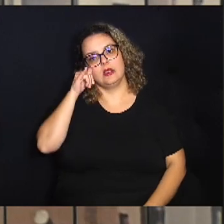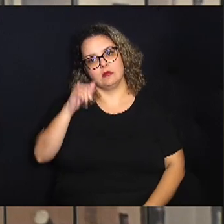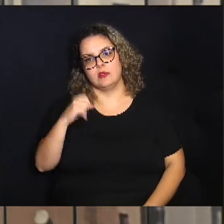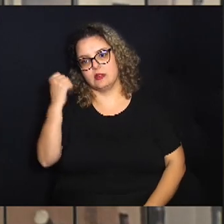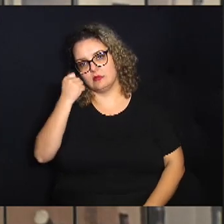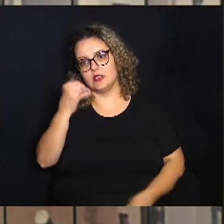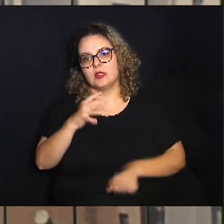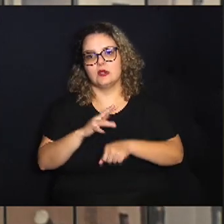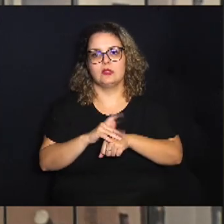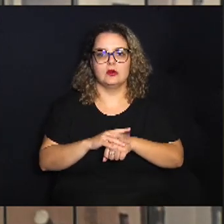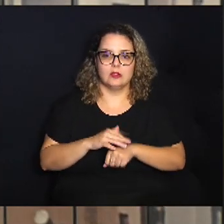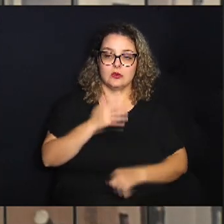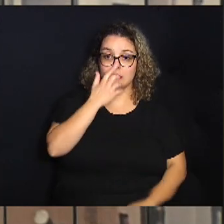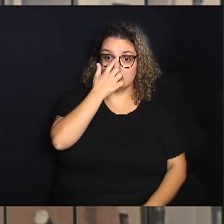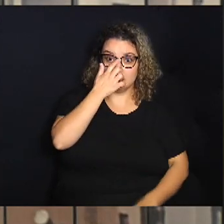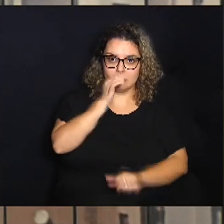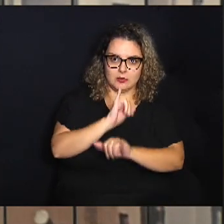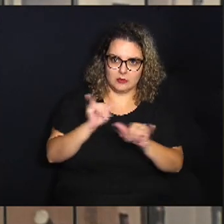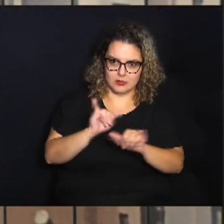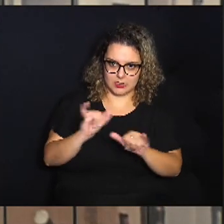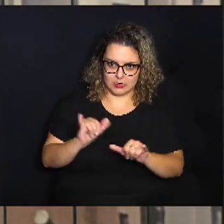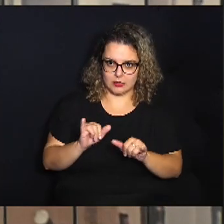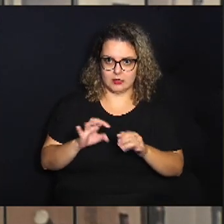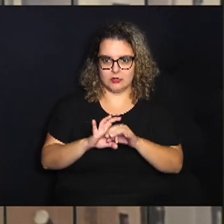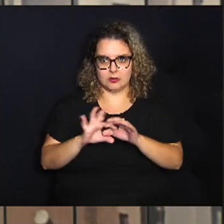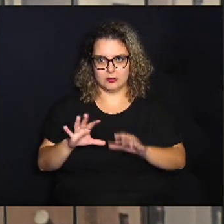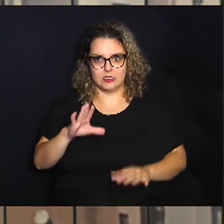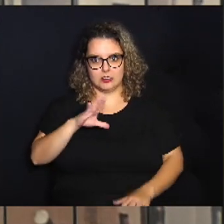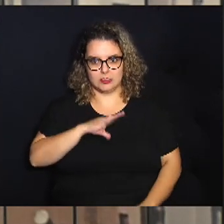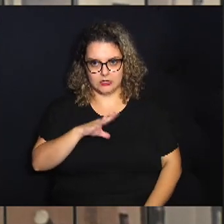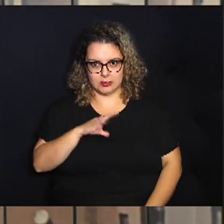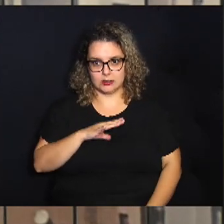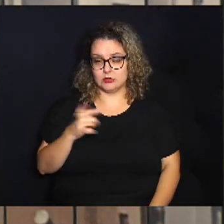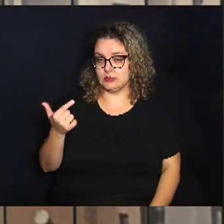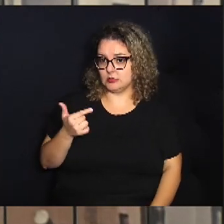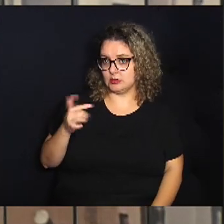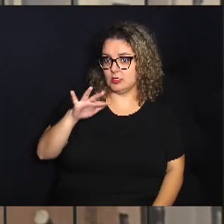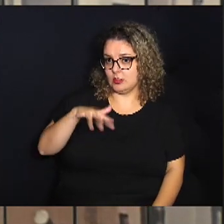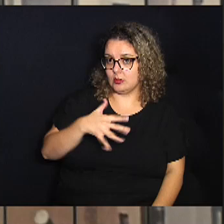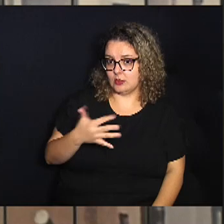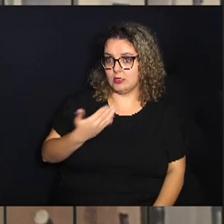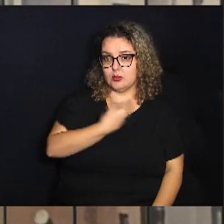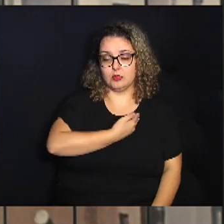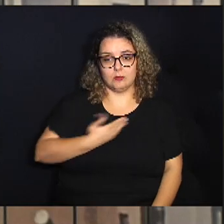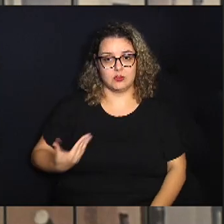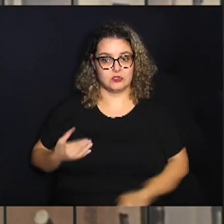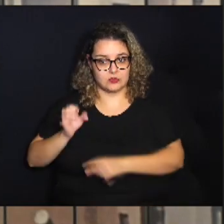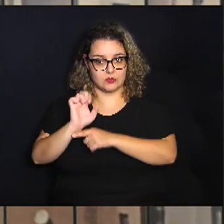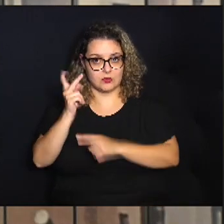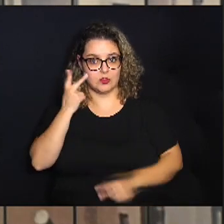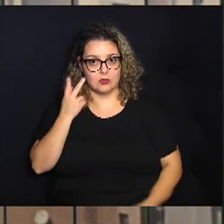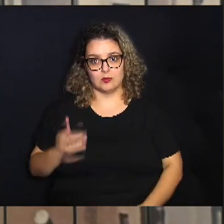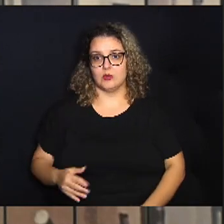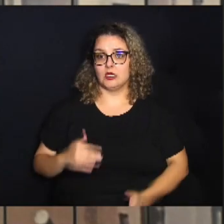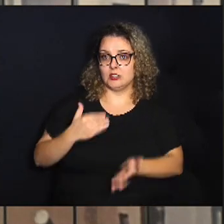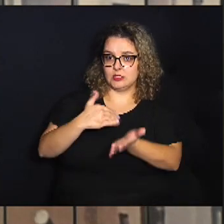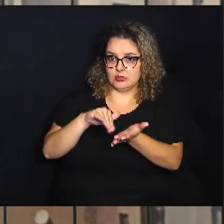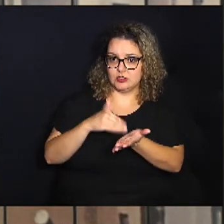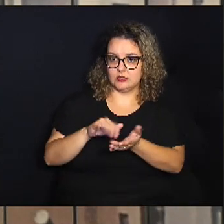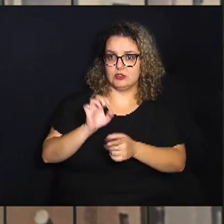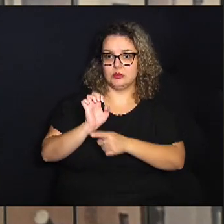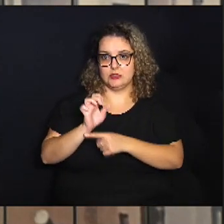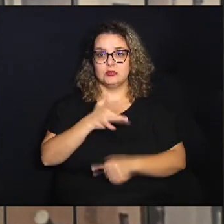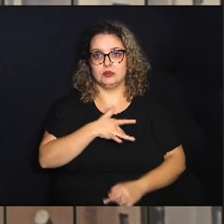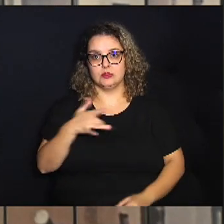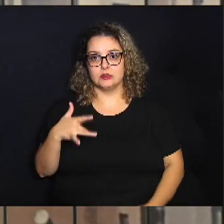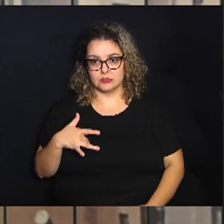dessa doença. A campanha é disponibilizada na cidade, segundo o calendário do governo do Estado de São Paulo, por meio da Secretaria do Estado de Saúde,